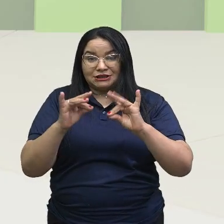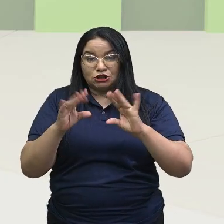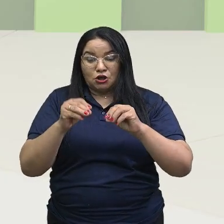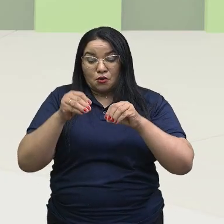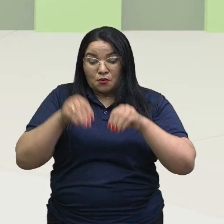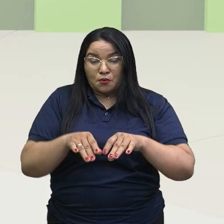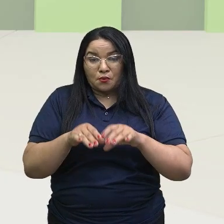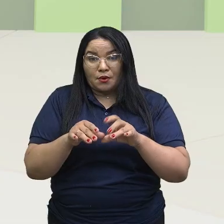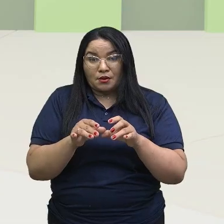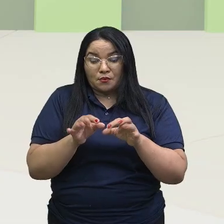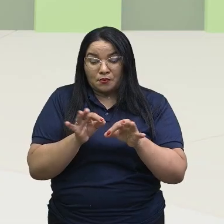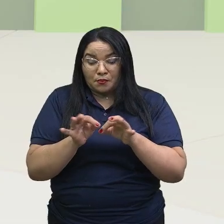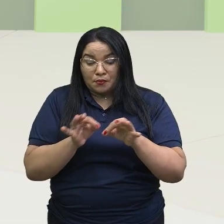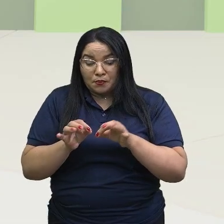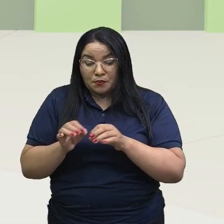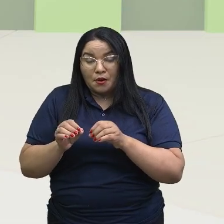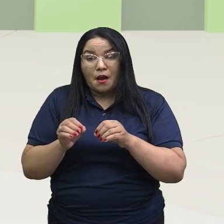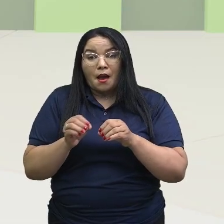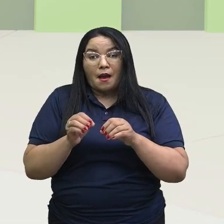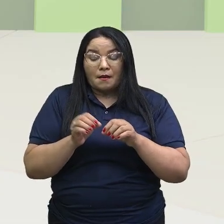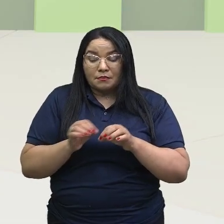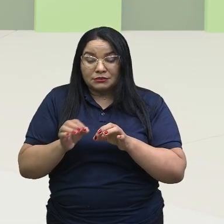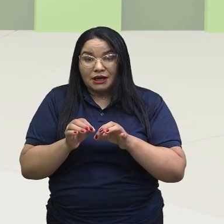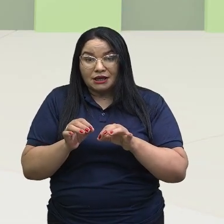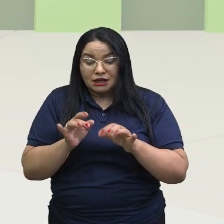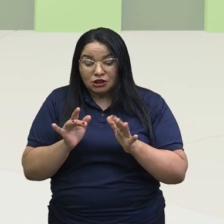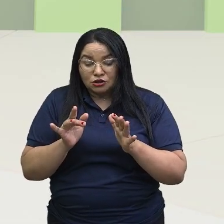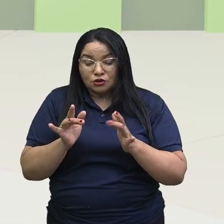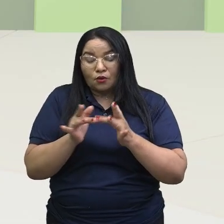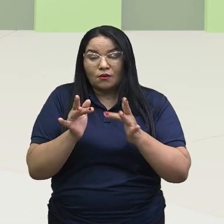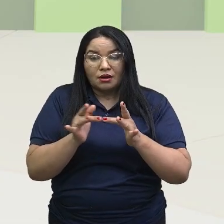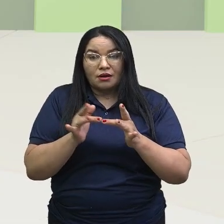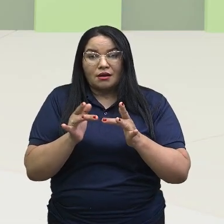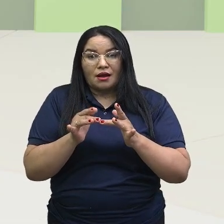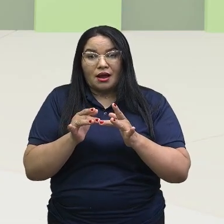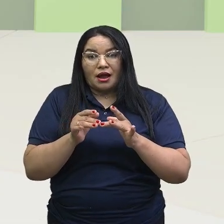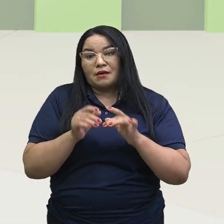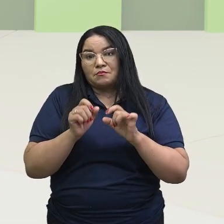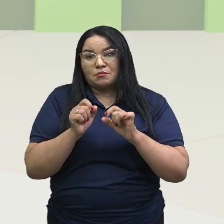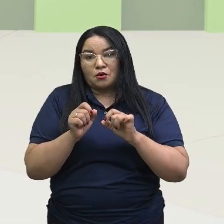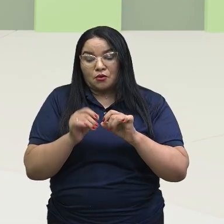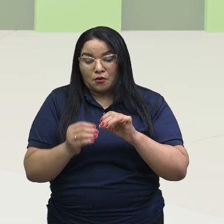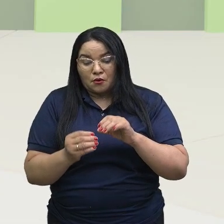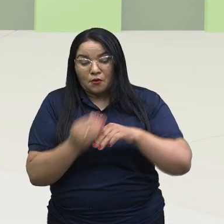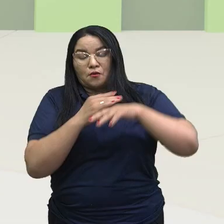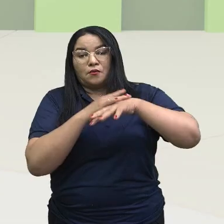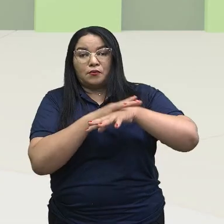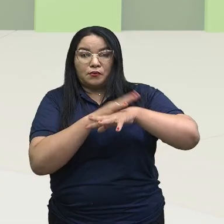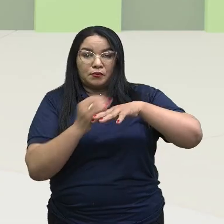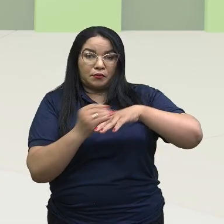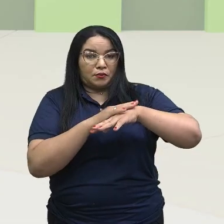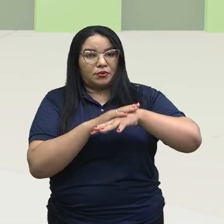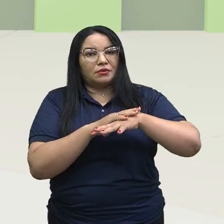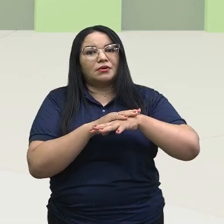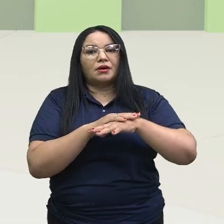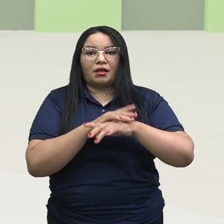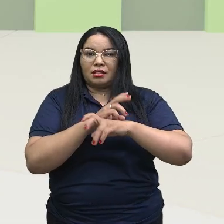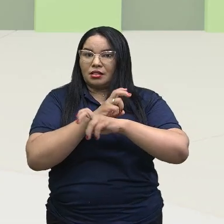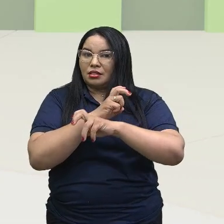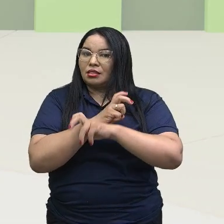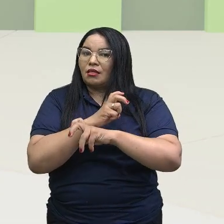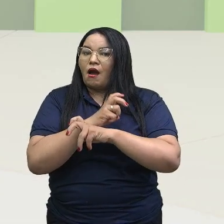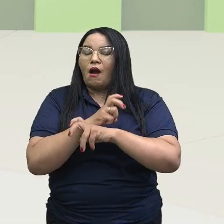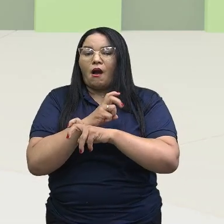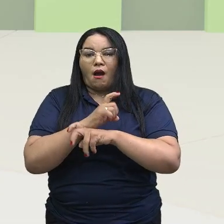várias bolinhas. E quando você vai tocar, essa bolinha é absorvida pela sua pele e ele é uma substância tóxica. Então,